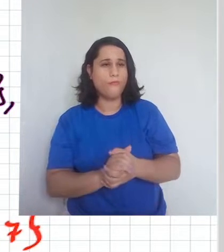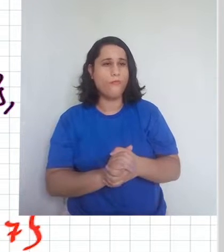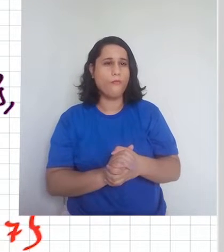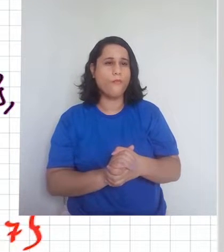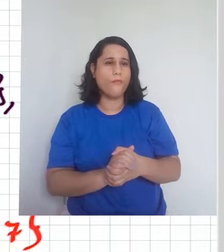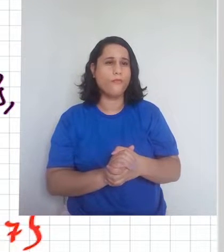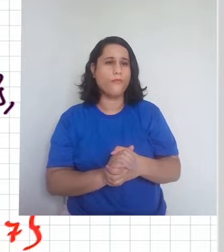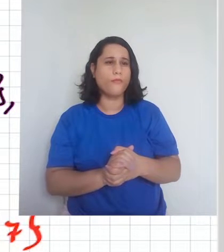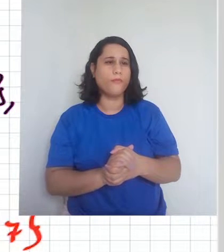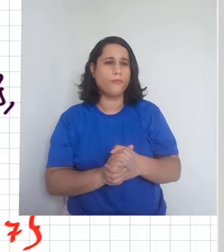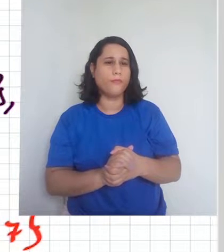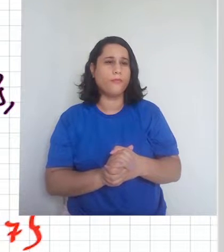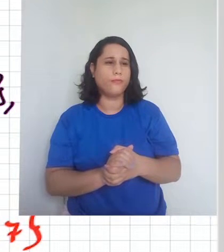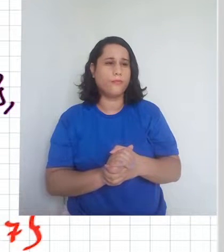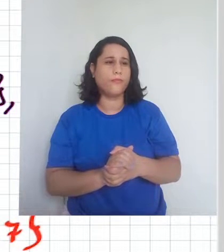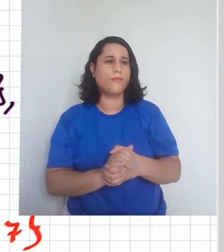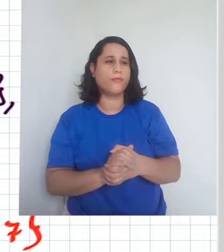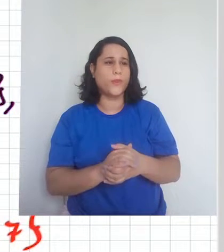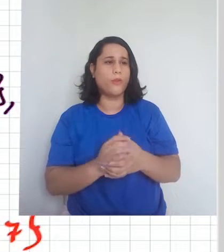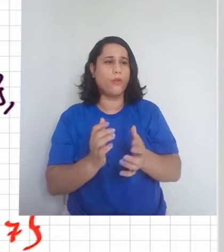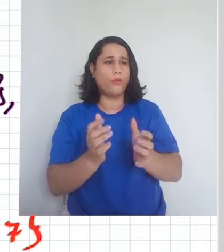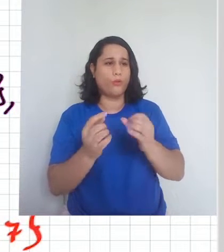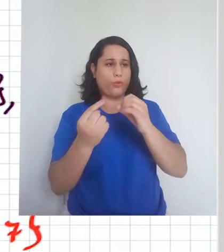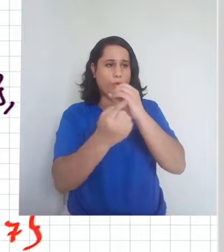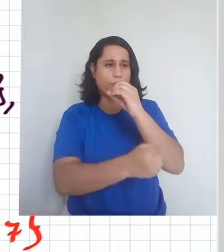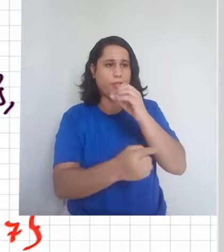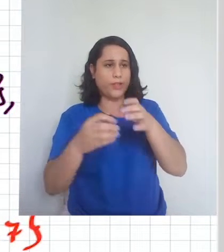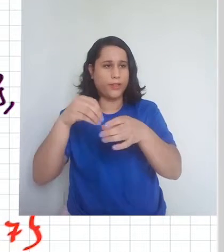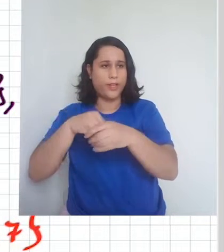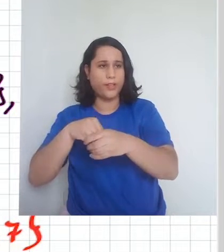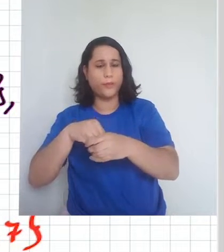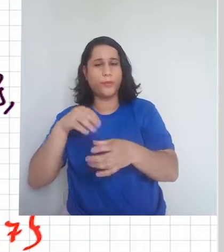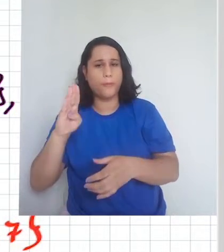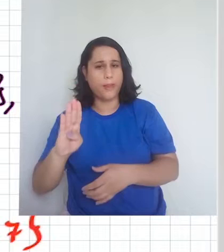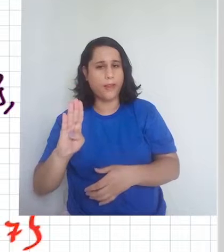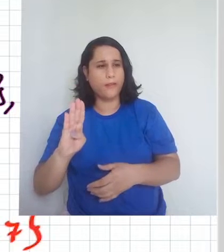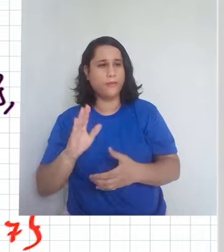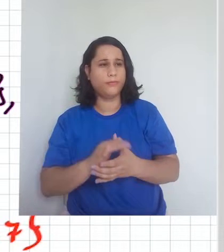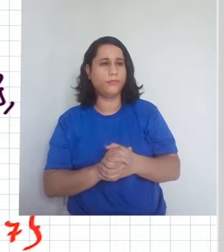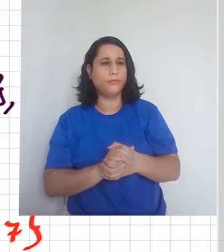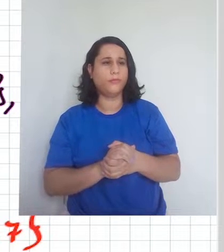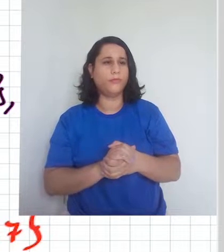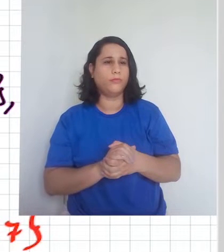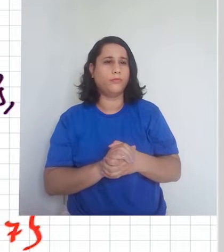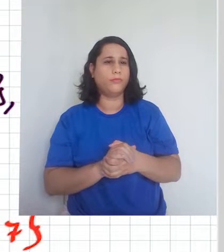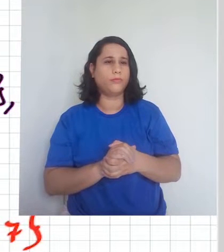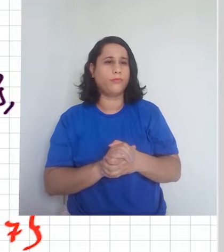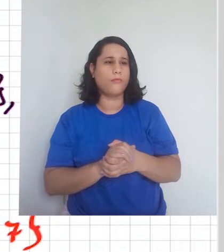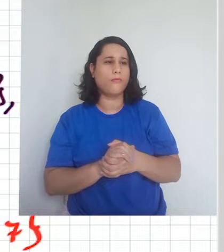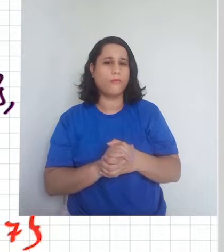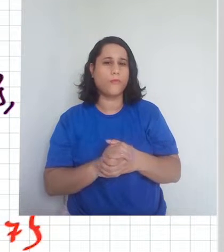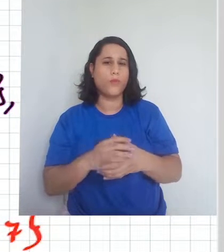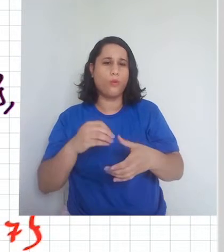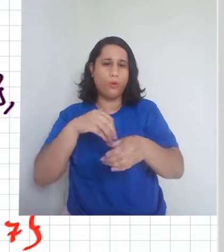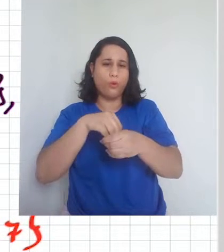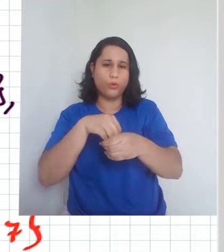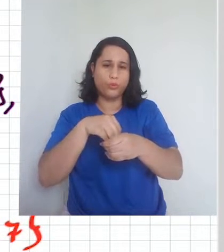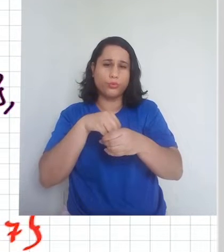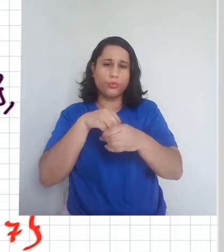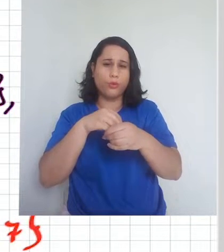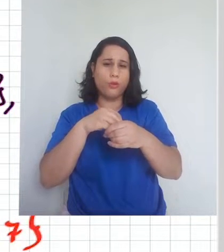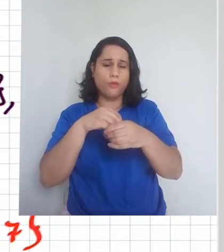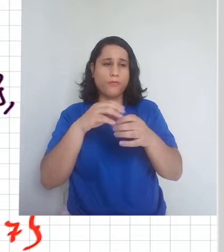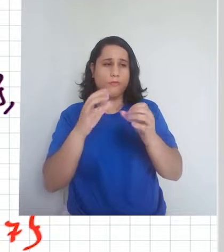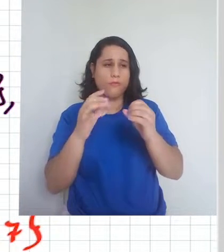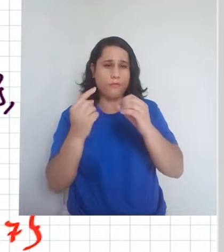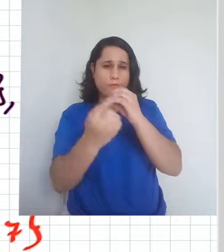vazio está dentro de B. Sim, está dentro de B. Ah, mas está ocupado. Mas o conjunto vazio ele pertence ao conjunto de B. Se você